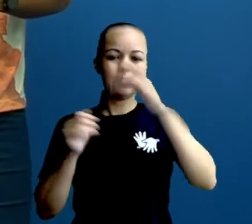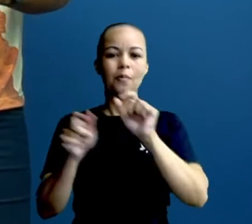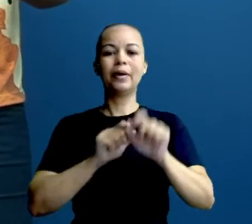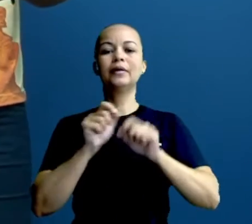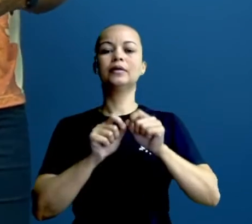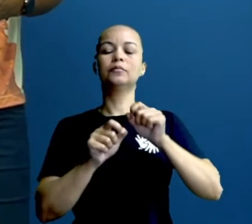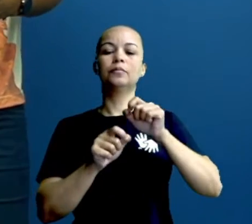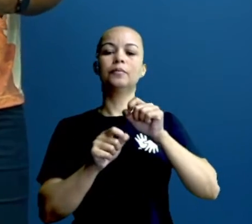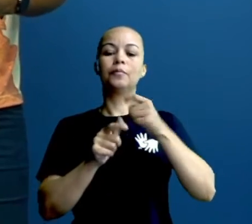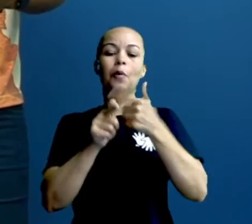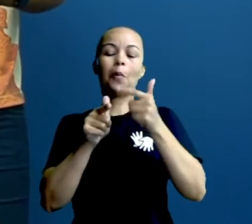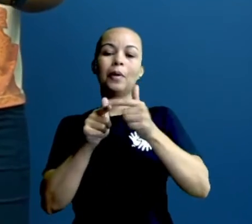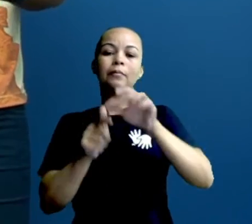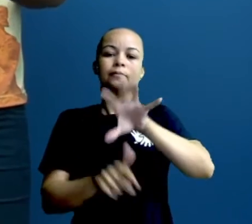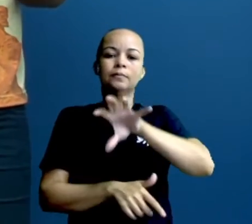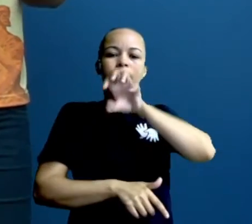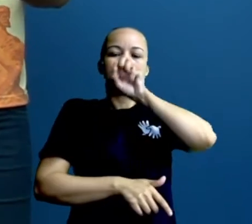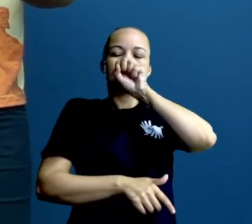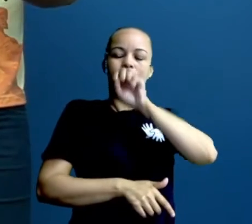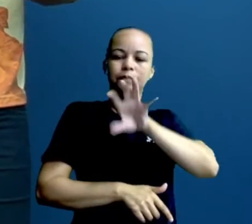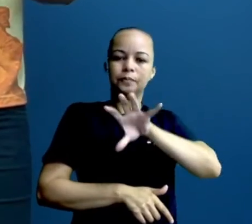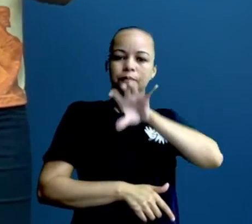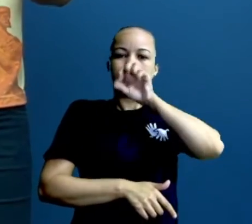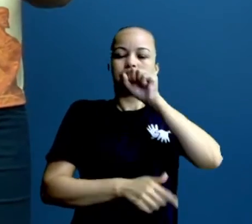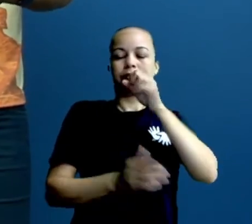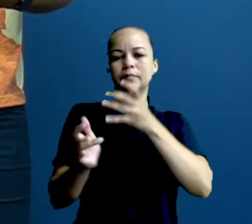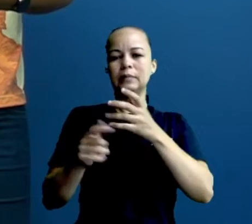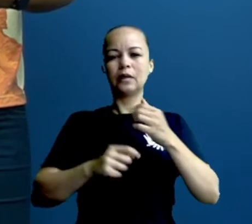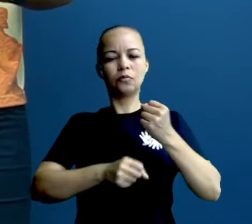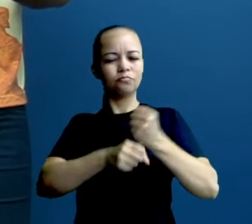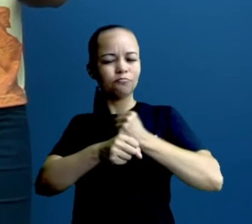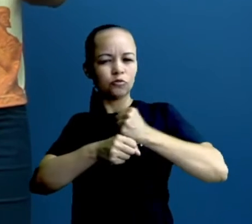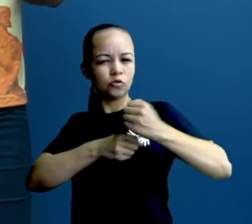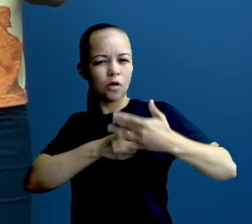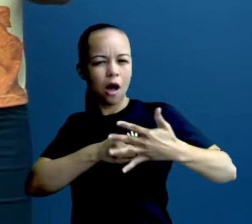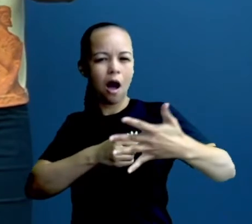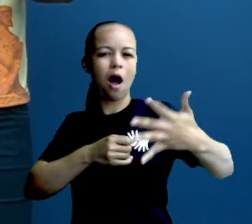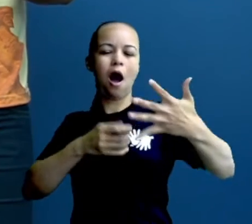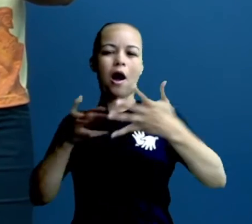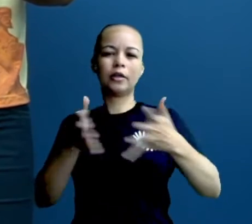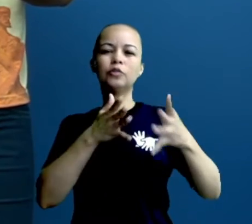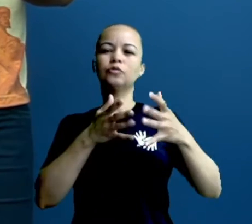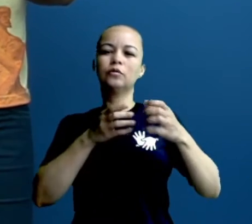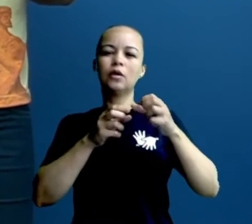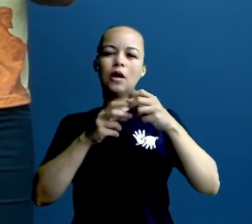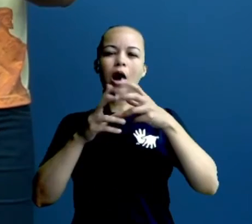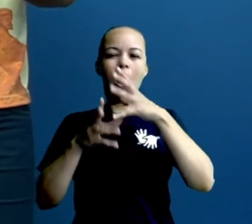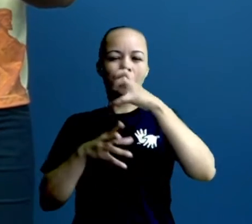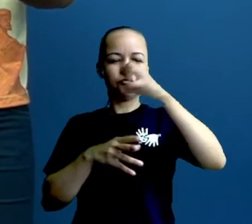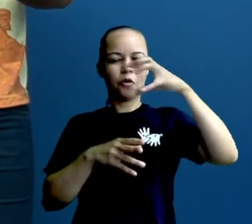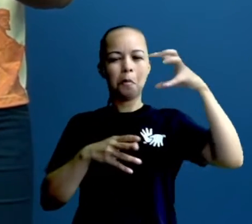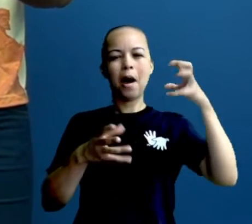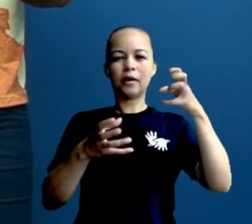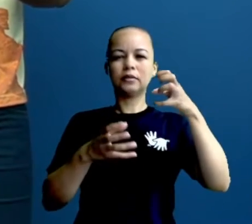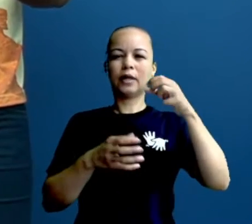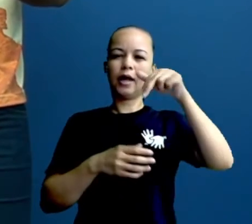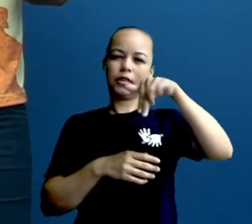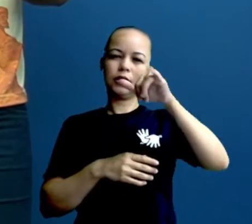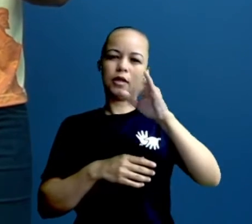problemas respiratórios, né? Porque ao longo dos anos aquela fumaça, a nicotina que é ingerida,